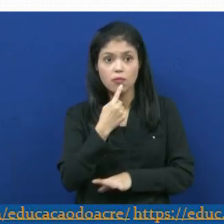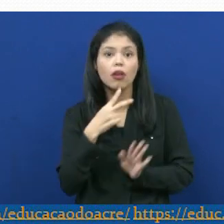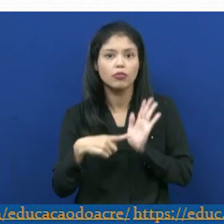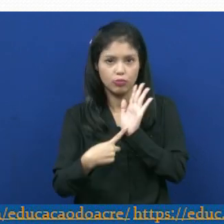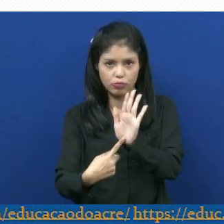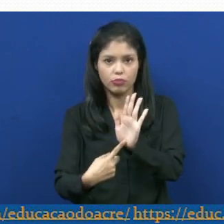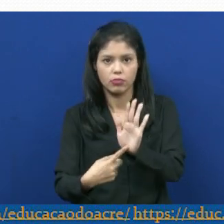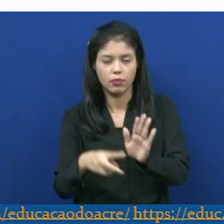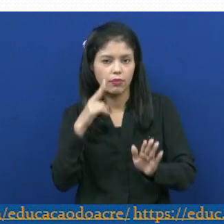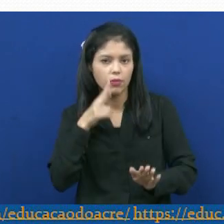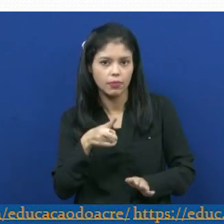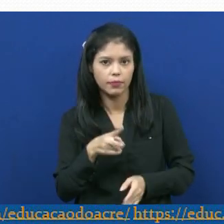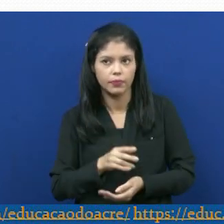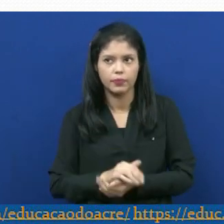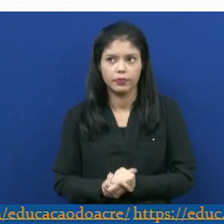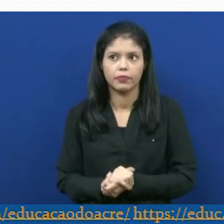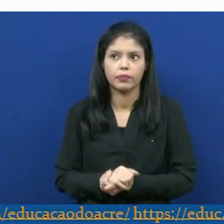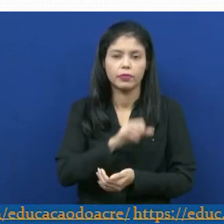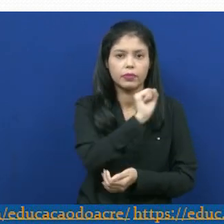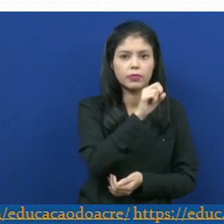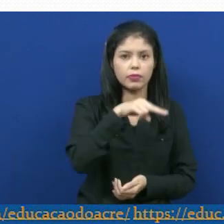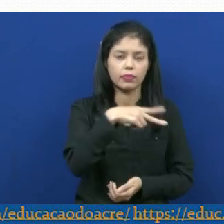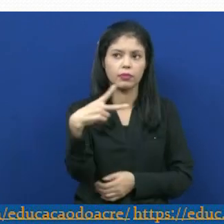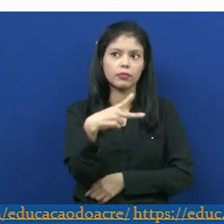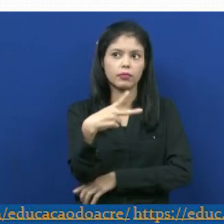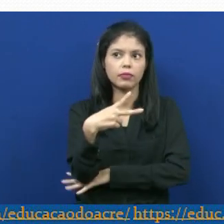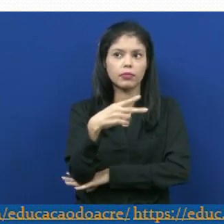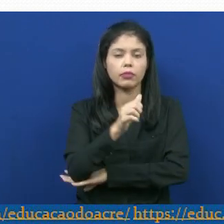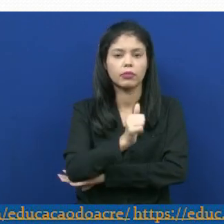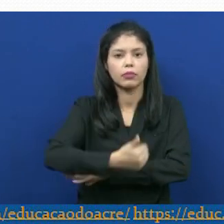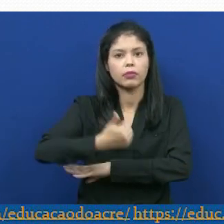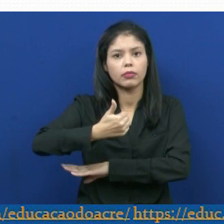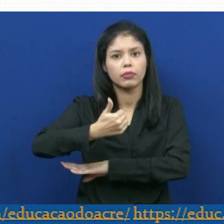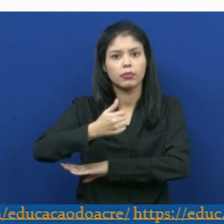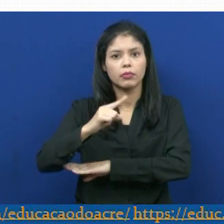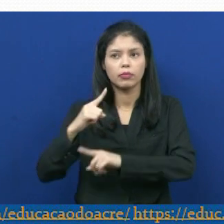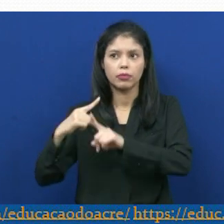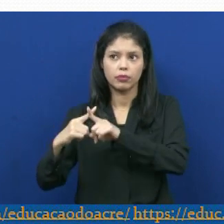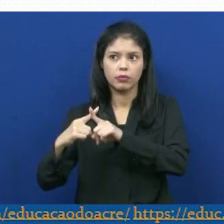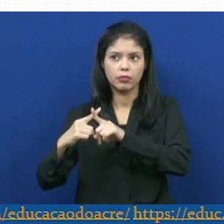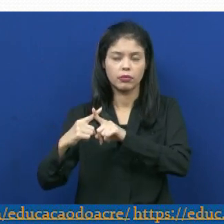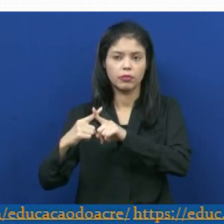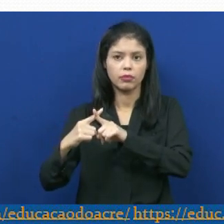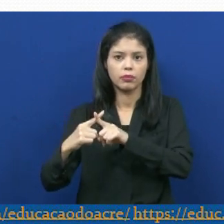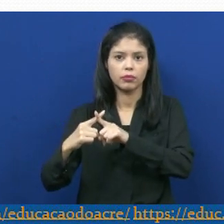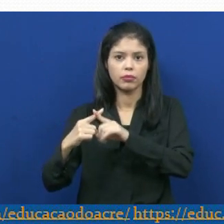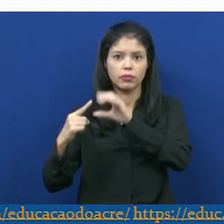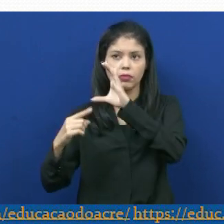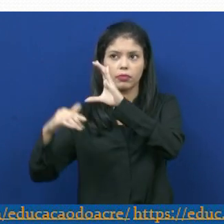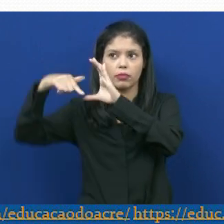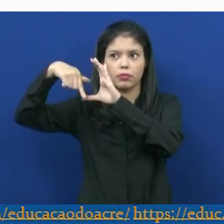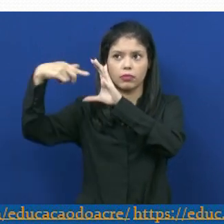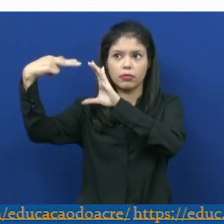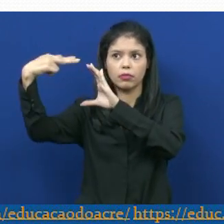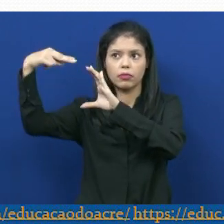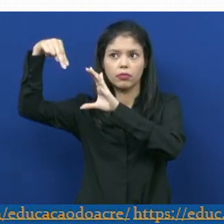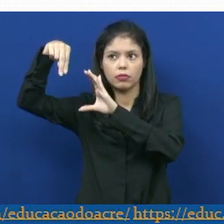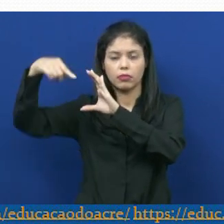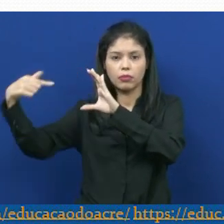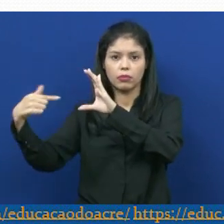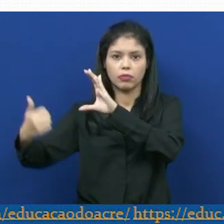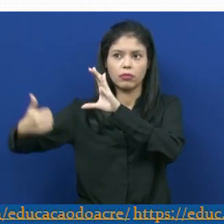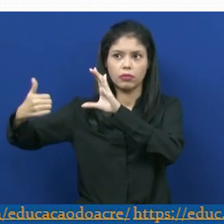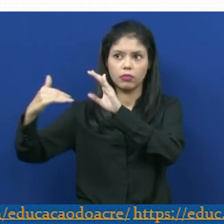está vendo aí na sua tela, Sn igual a 1 vezes Q elevado a n menos